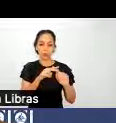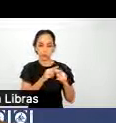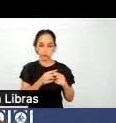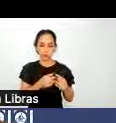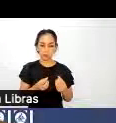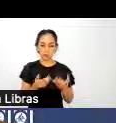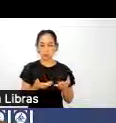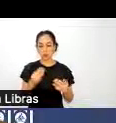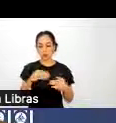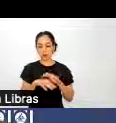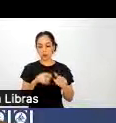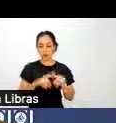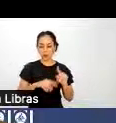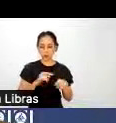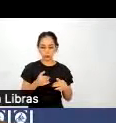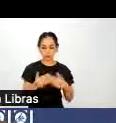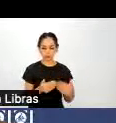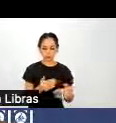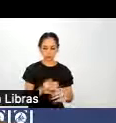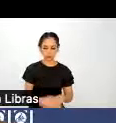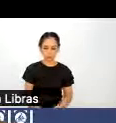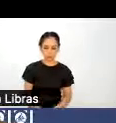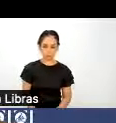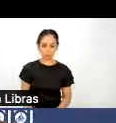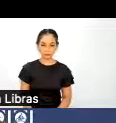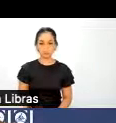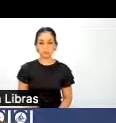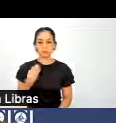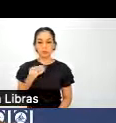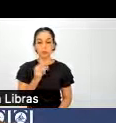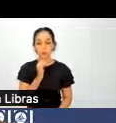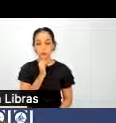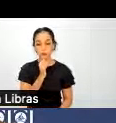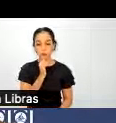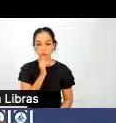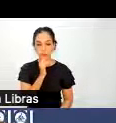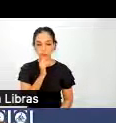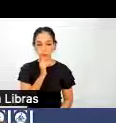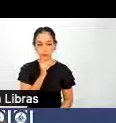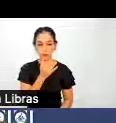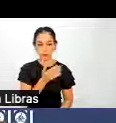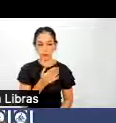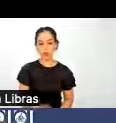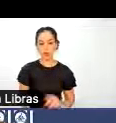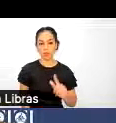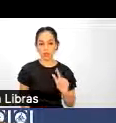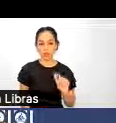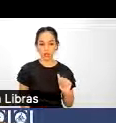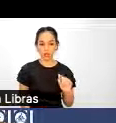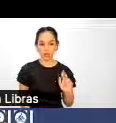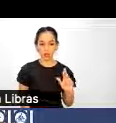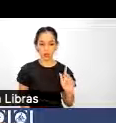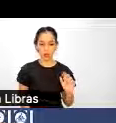guardar material e etc. Aqui a gente colocou o exemplo do Largo São Francisco, que é uma das